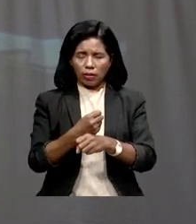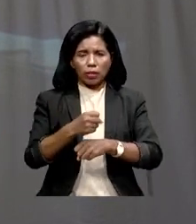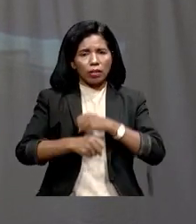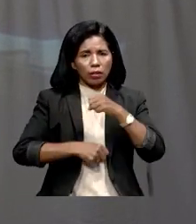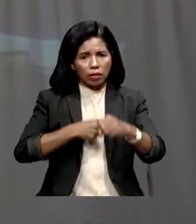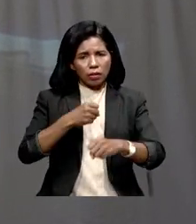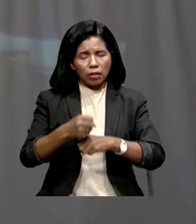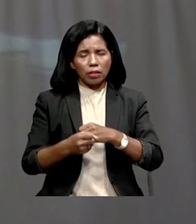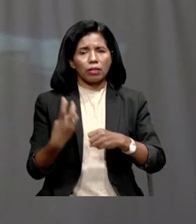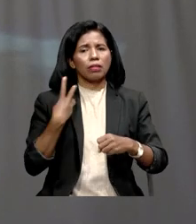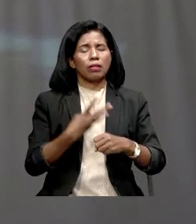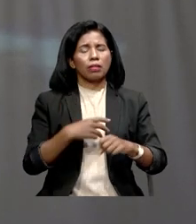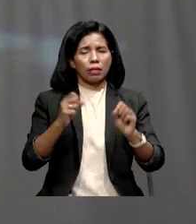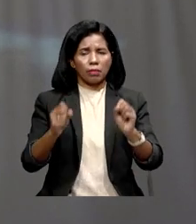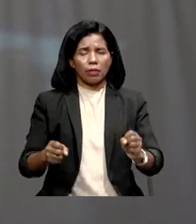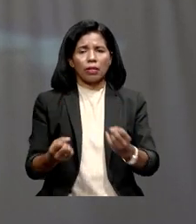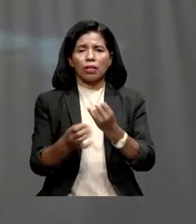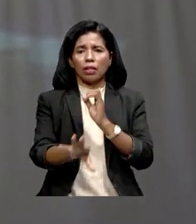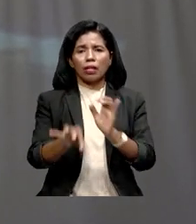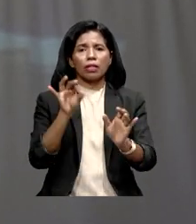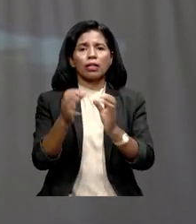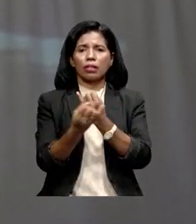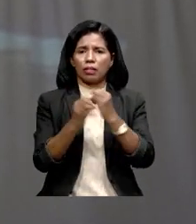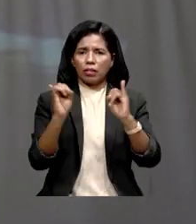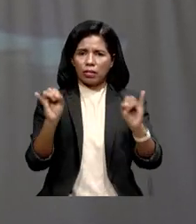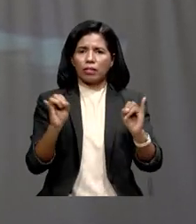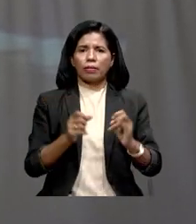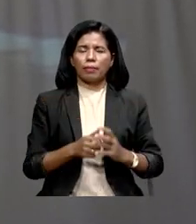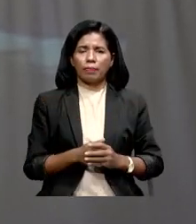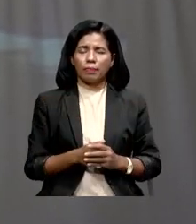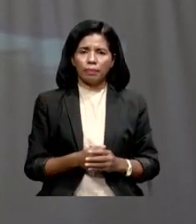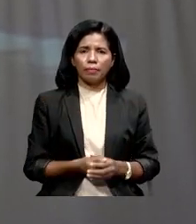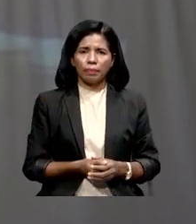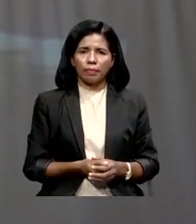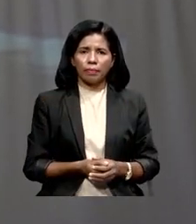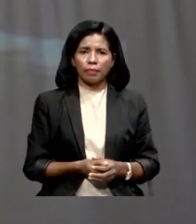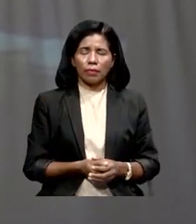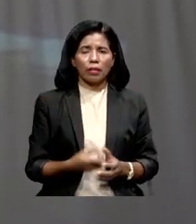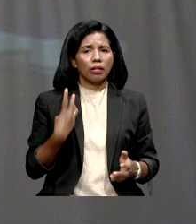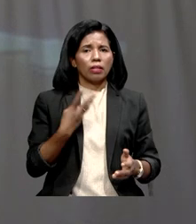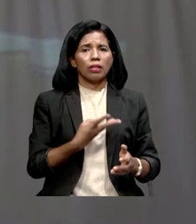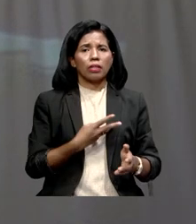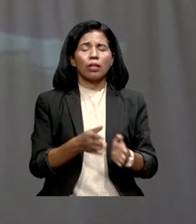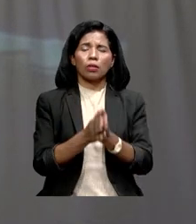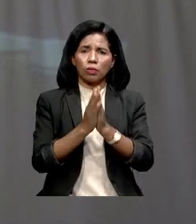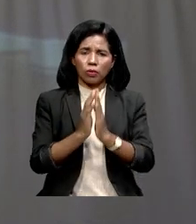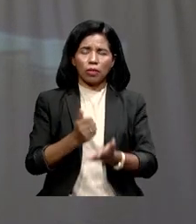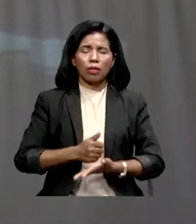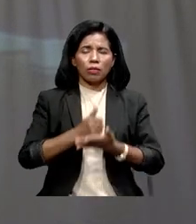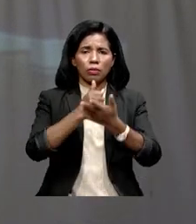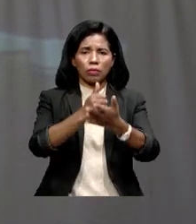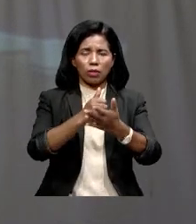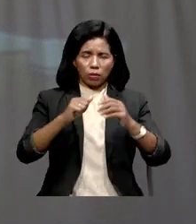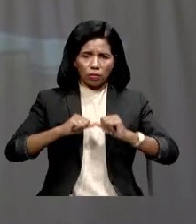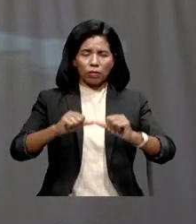sacrifício ita vele eta no kunan. Ita o sultulum ba ita vele hatuta na